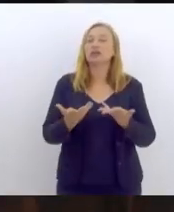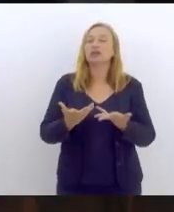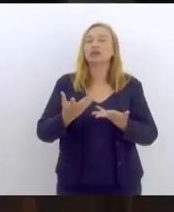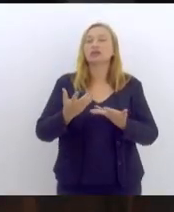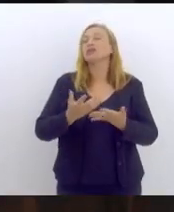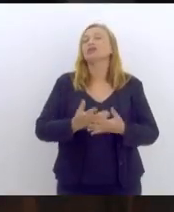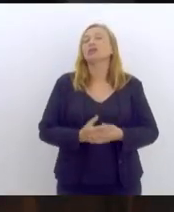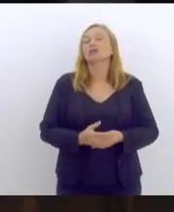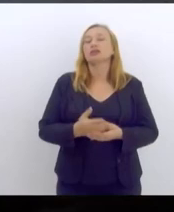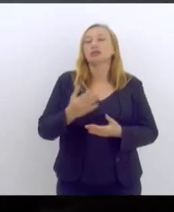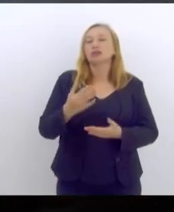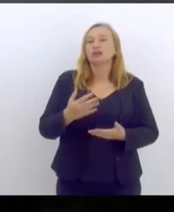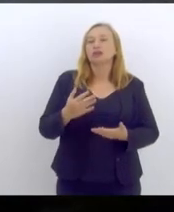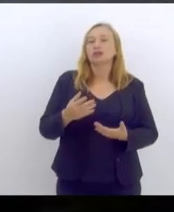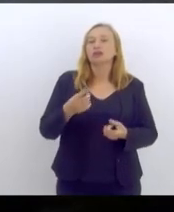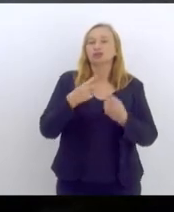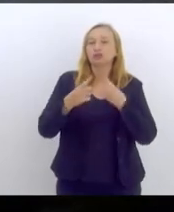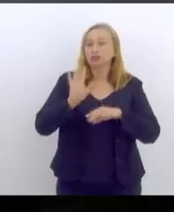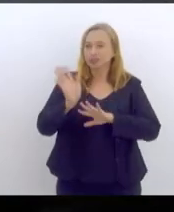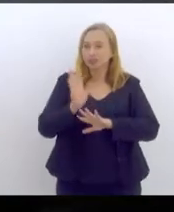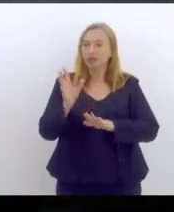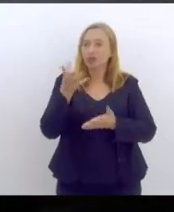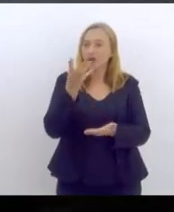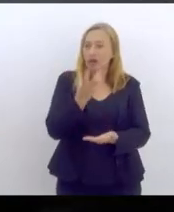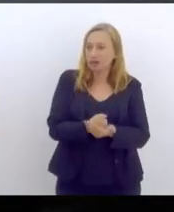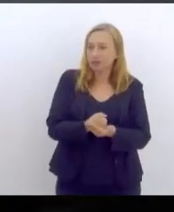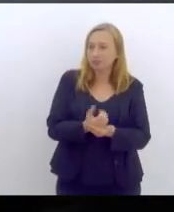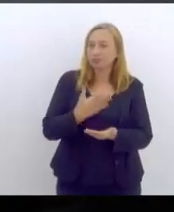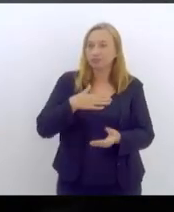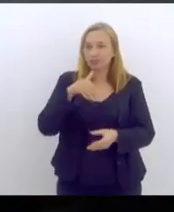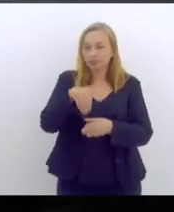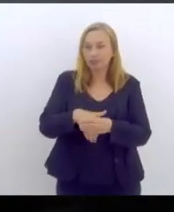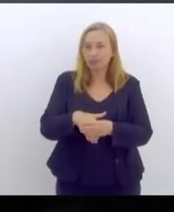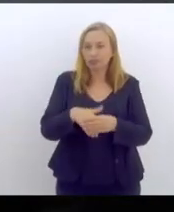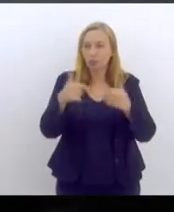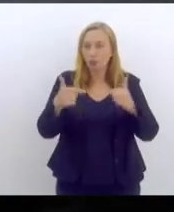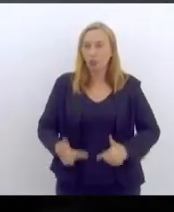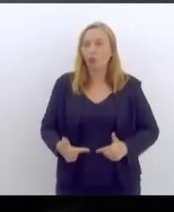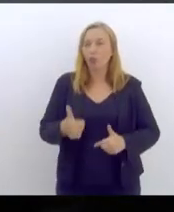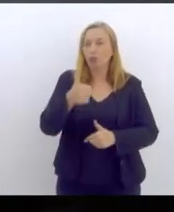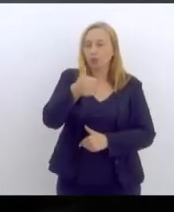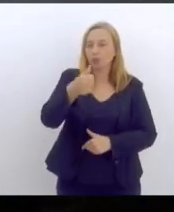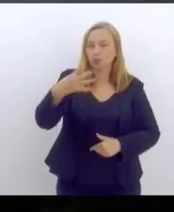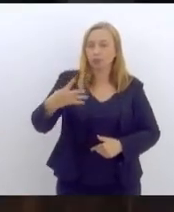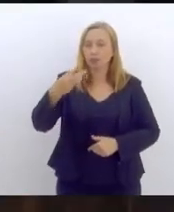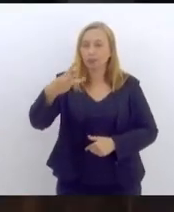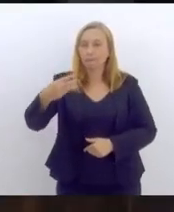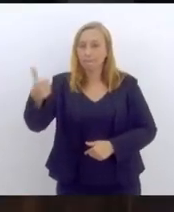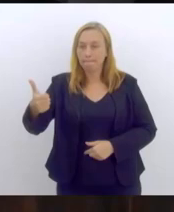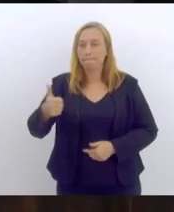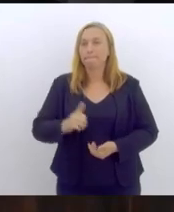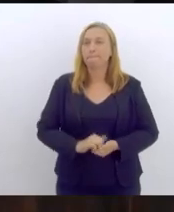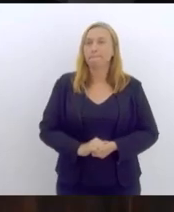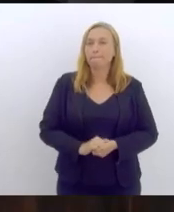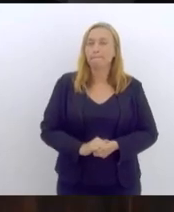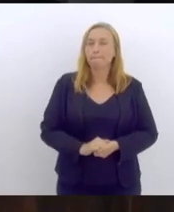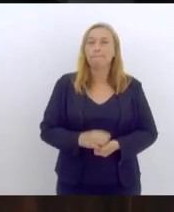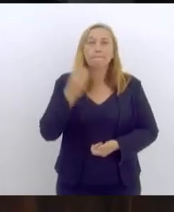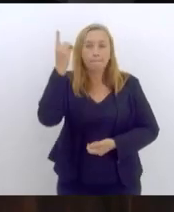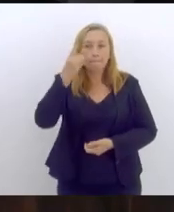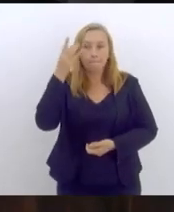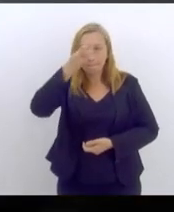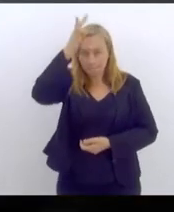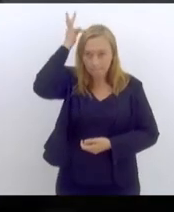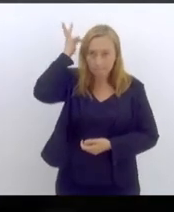deputado Daniel Librelon. Discutir não, senhor presidente, é só registrar minha abstenção no 1431. Está registrado. Deputado Fred